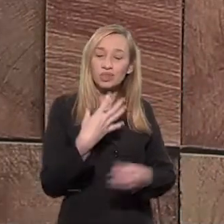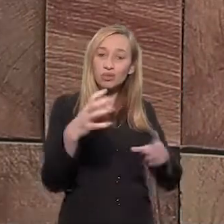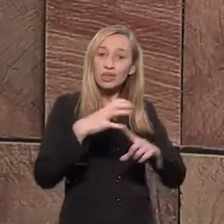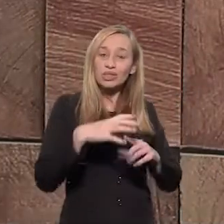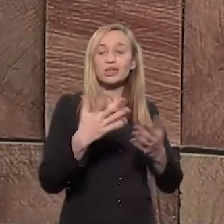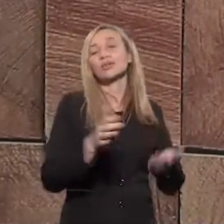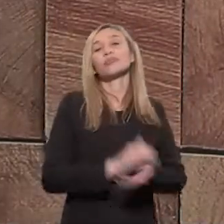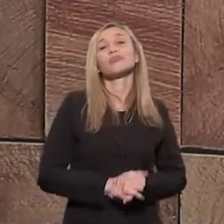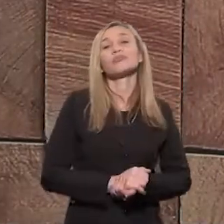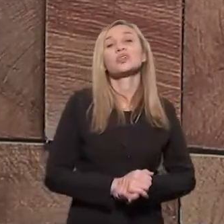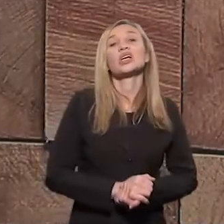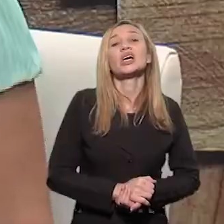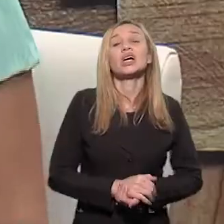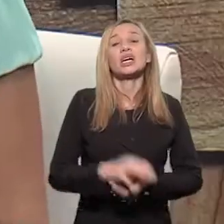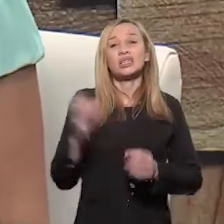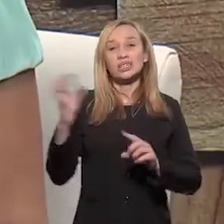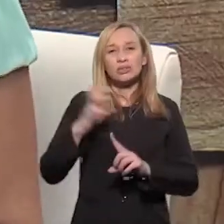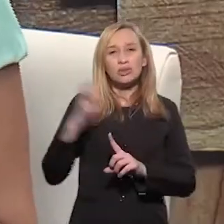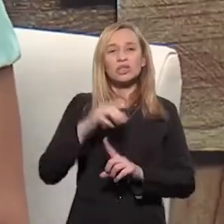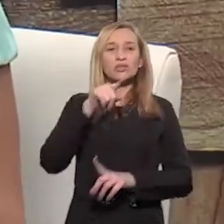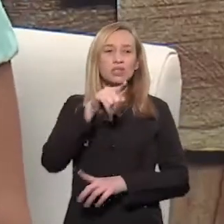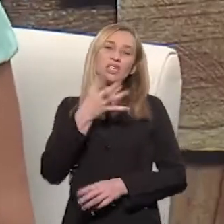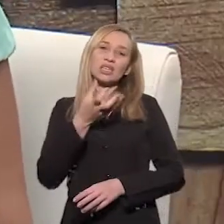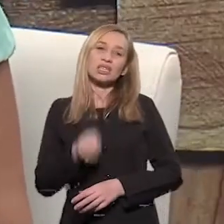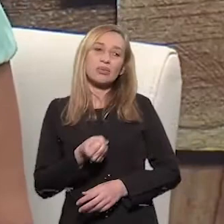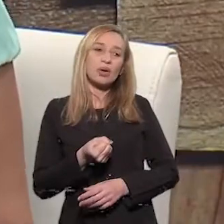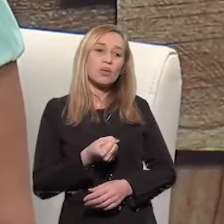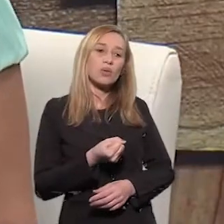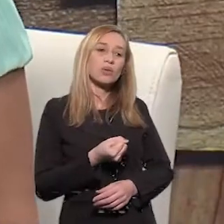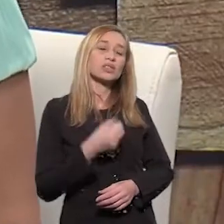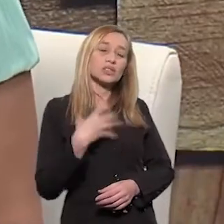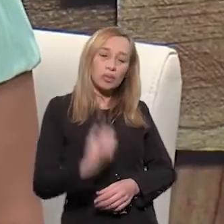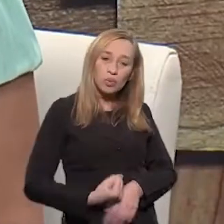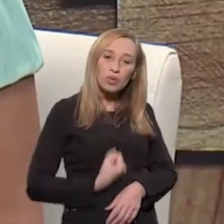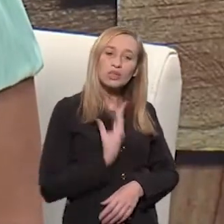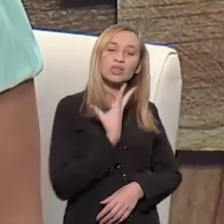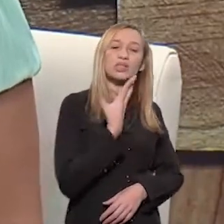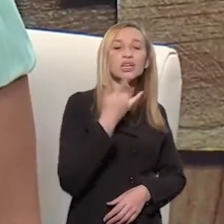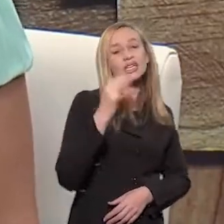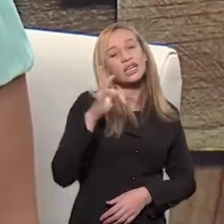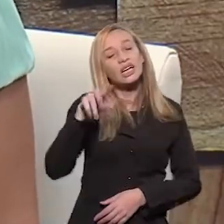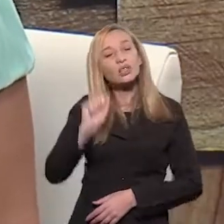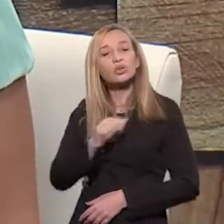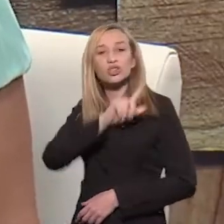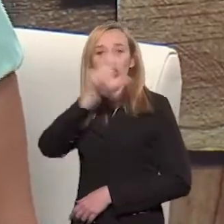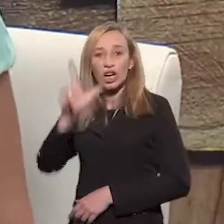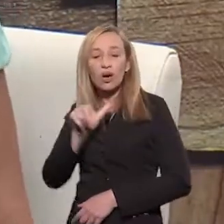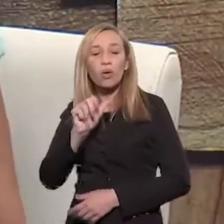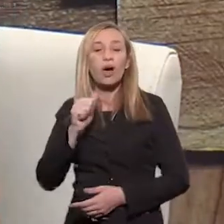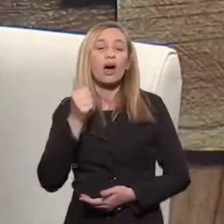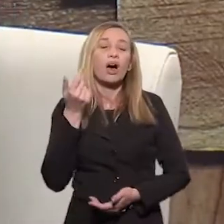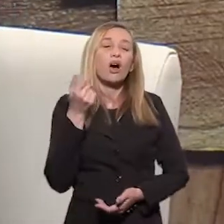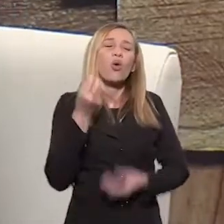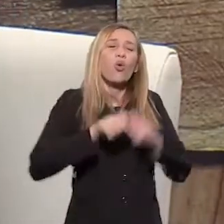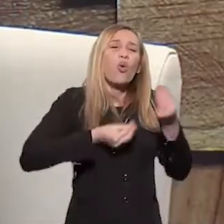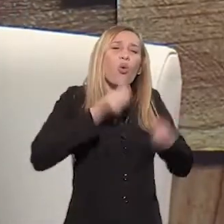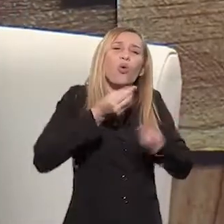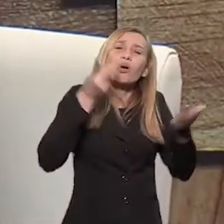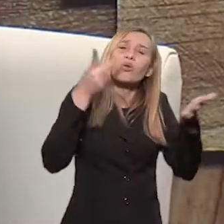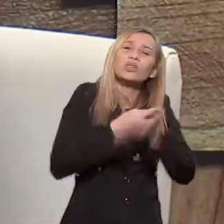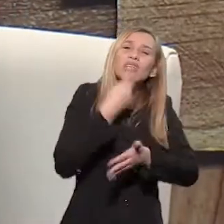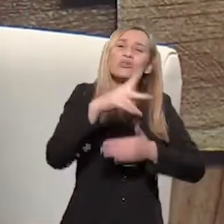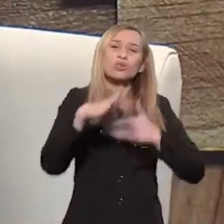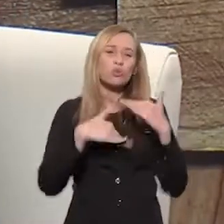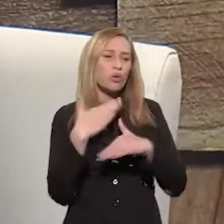instiga. E além dessa influência que você recebeu da poesia, da literatura de uma maneira geral,